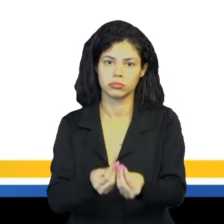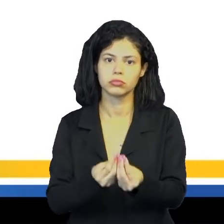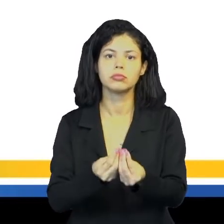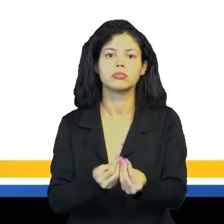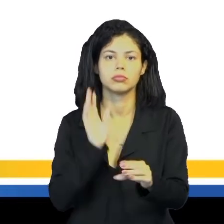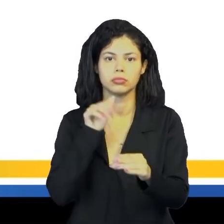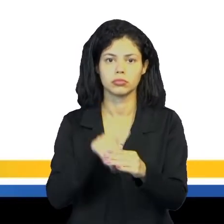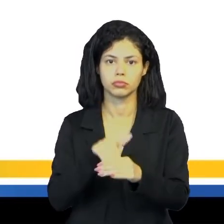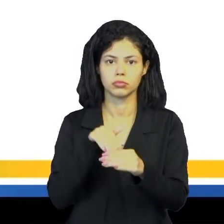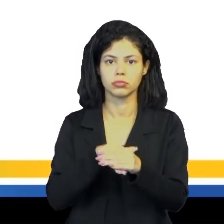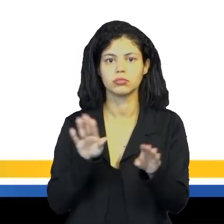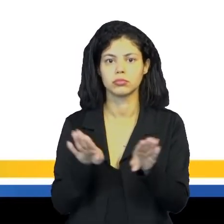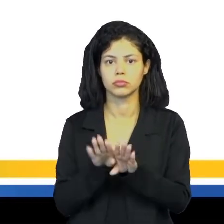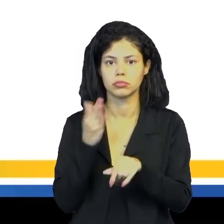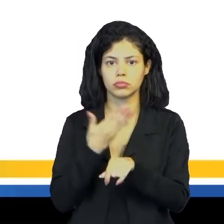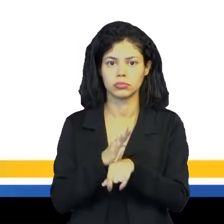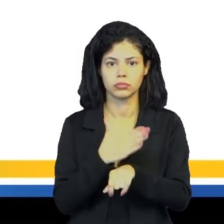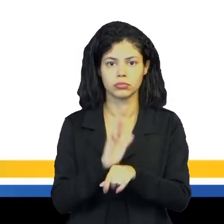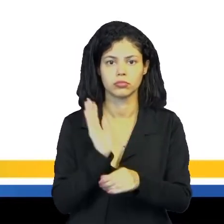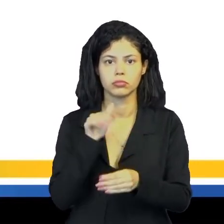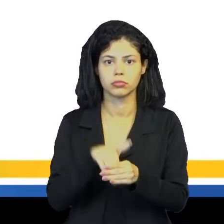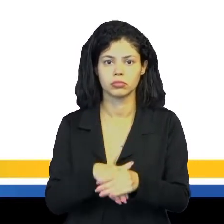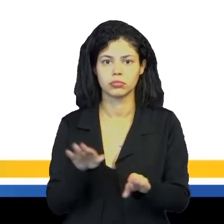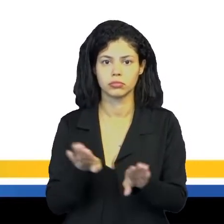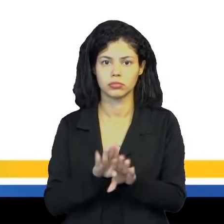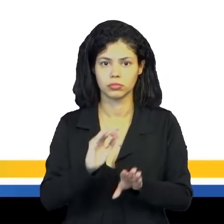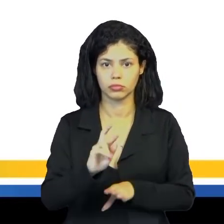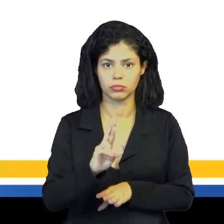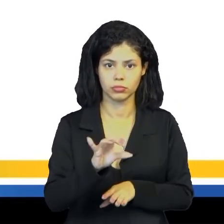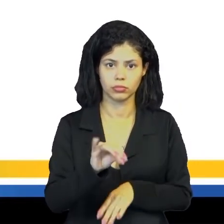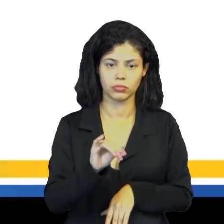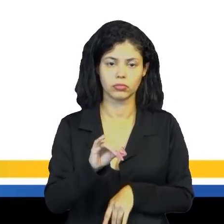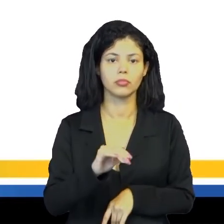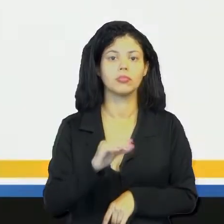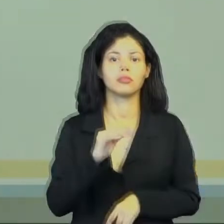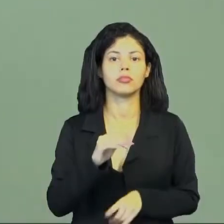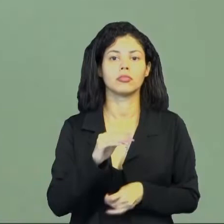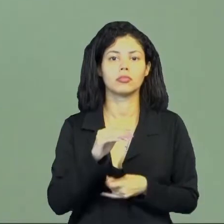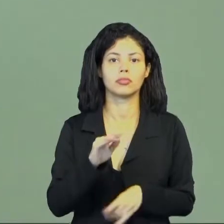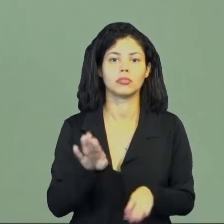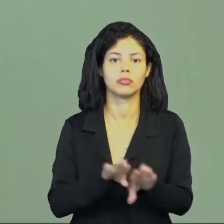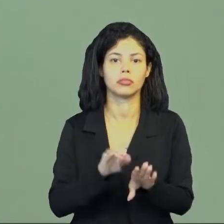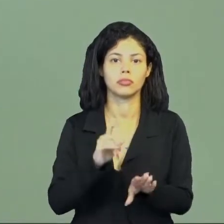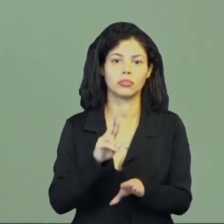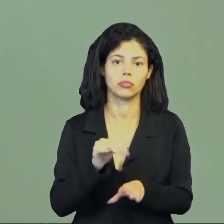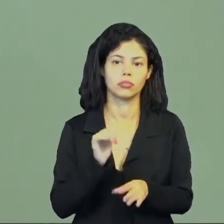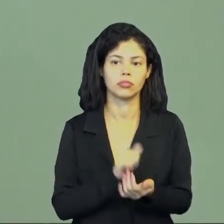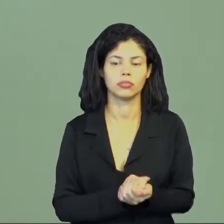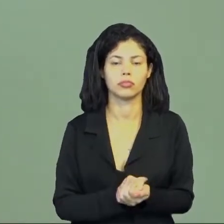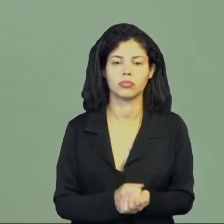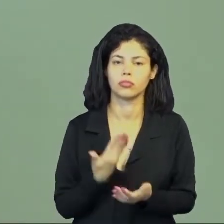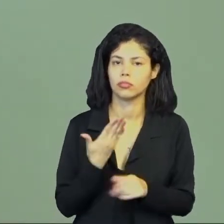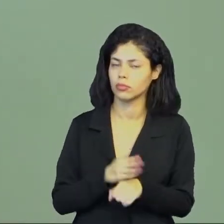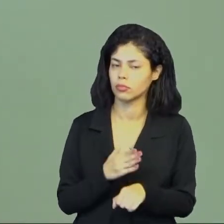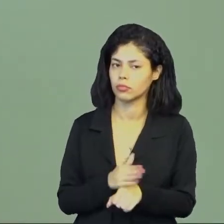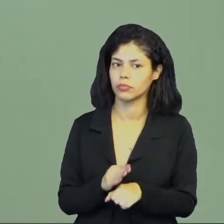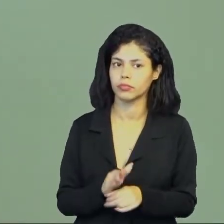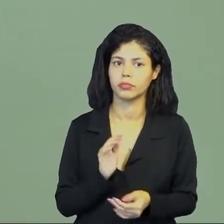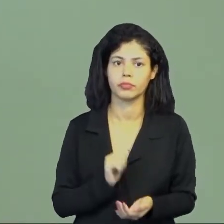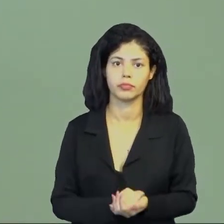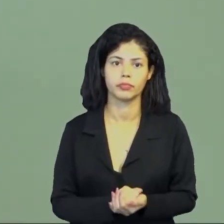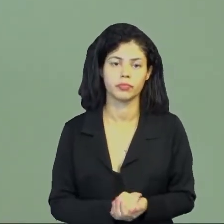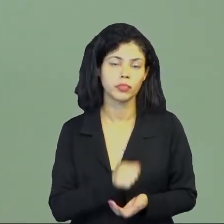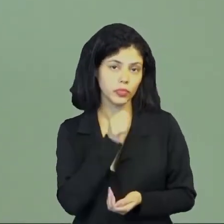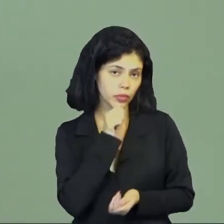e na eleição, e a prática do voto do cabresto e do curral eleitoral, que era uma prática